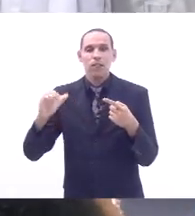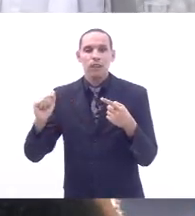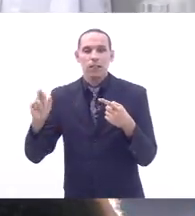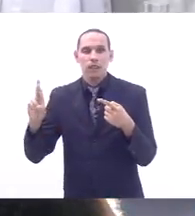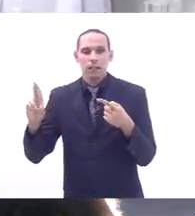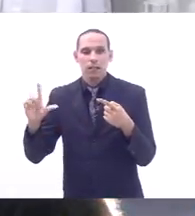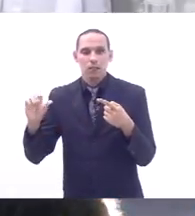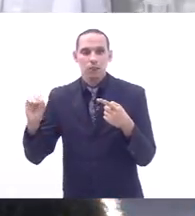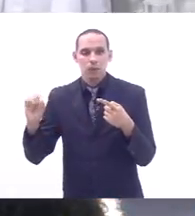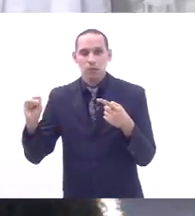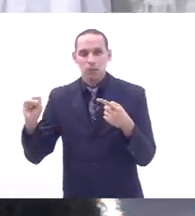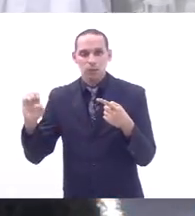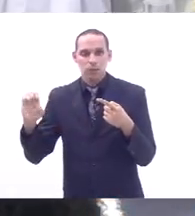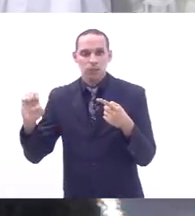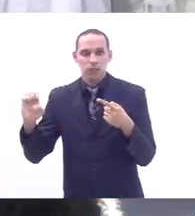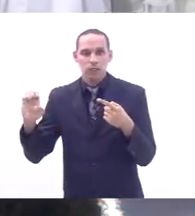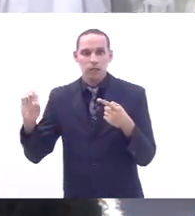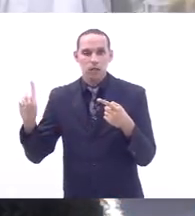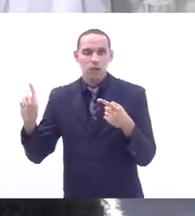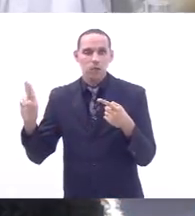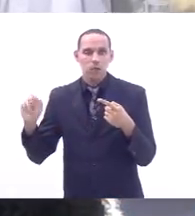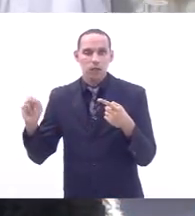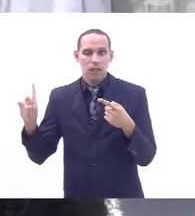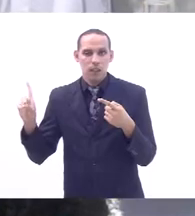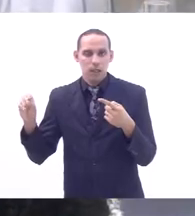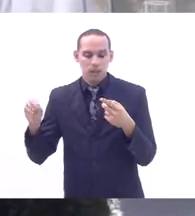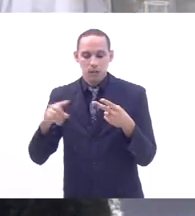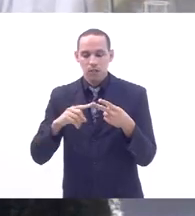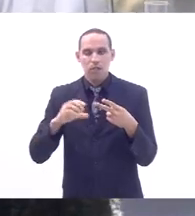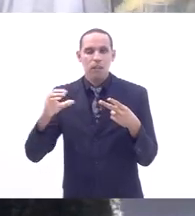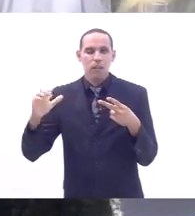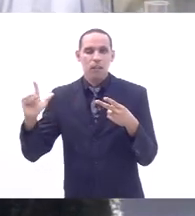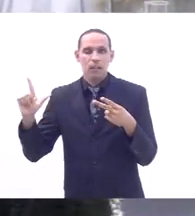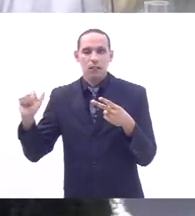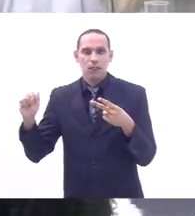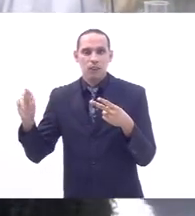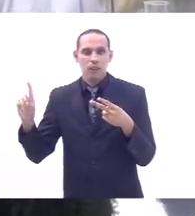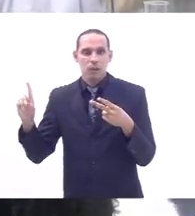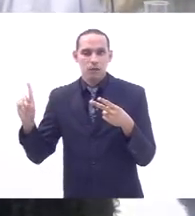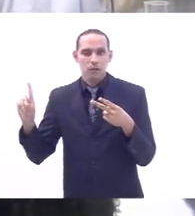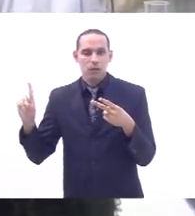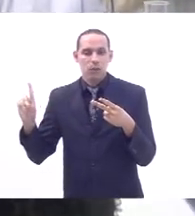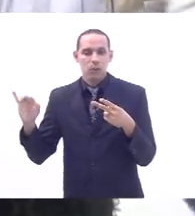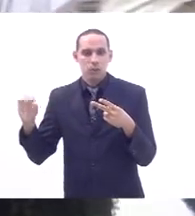Carlos Eduardo Martins, Cláudio Ferreira, Diego